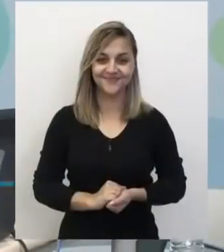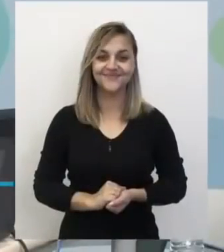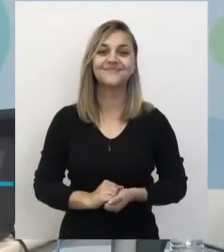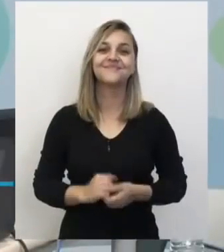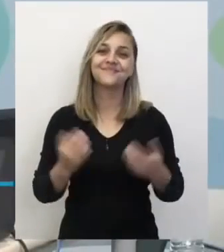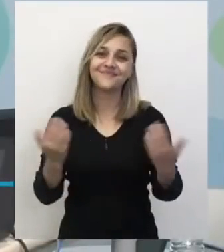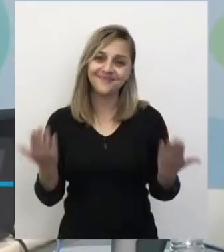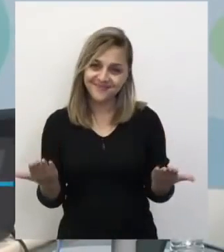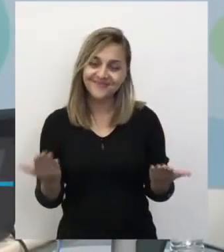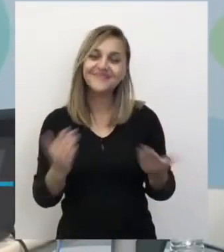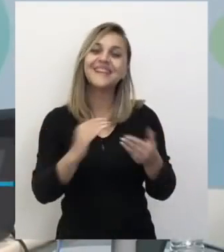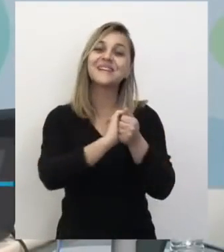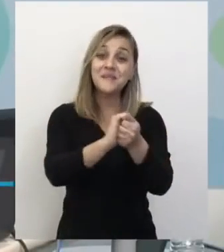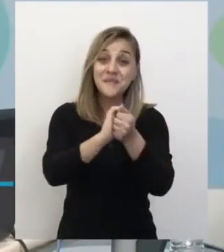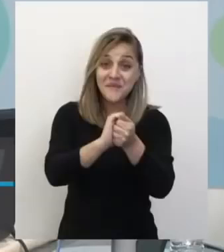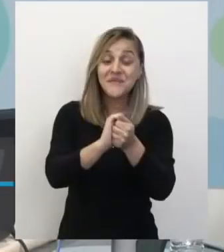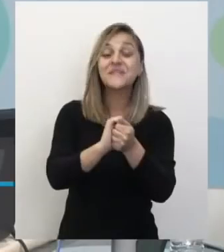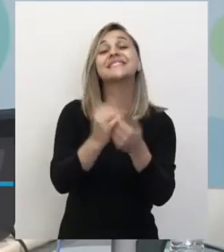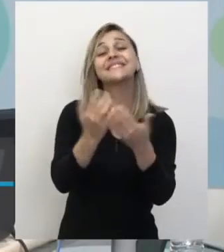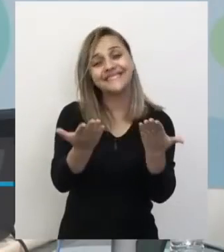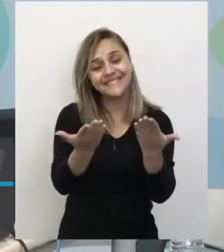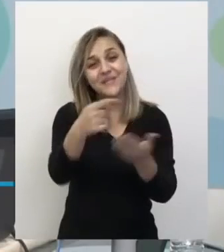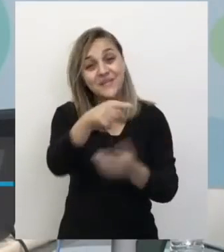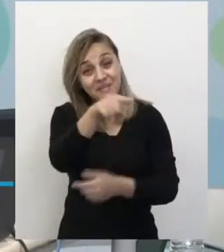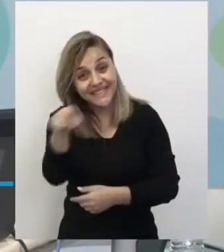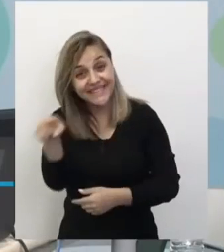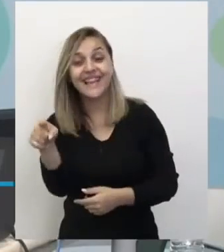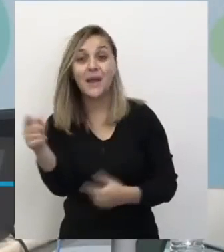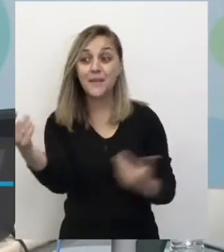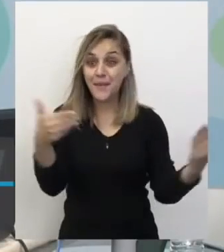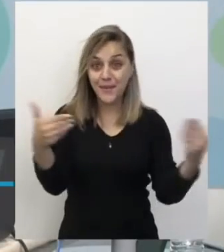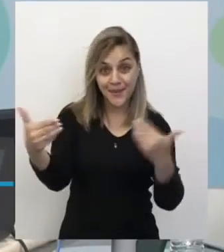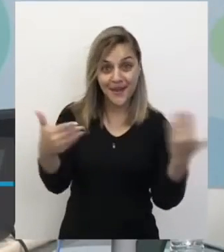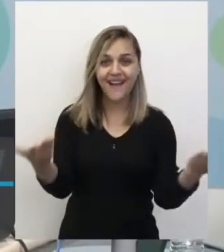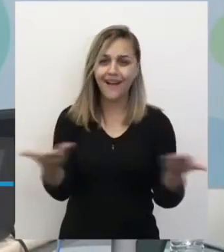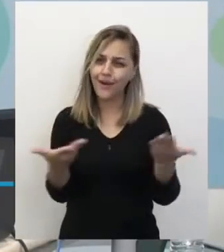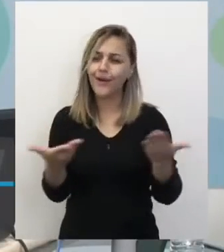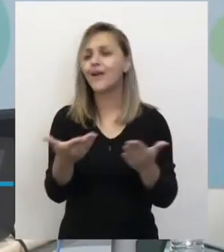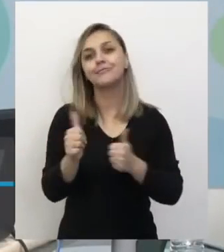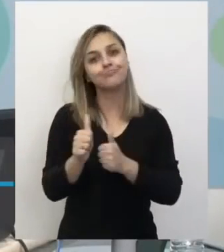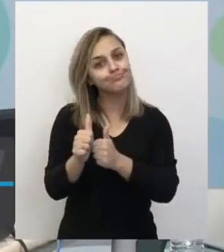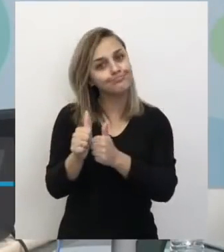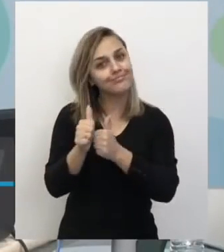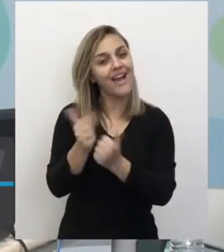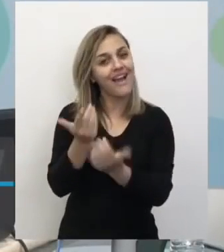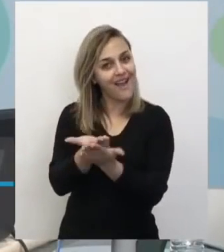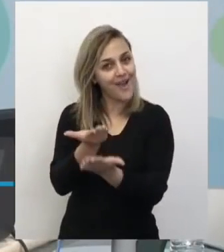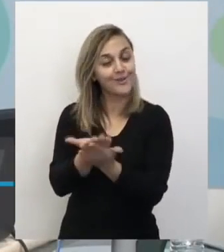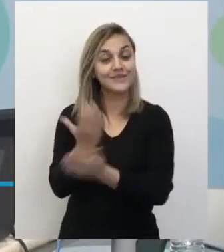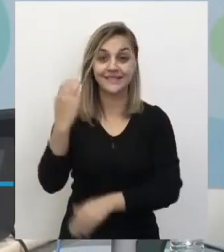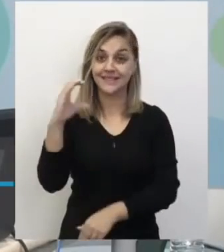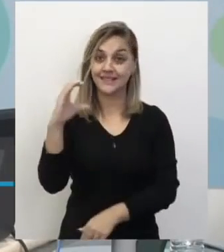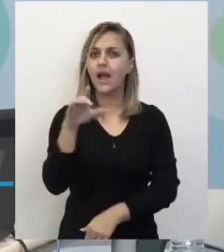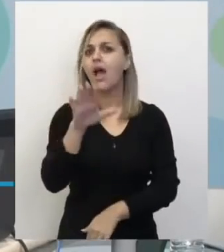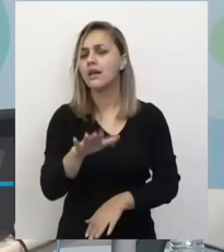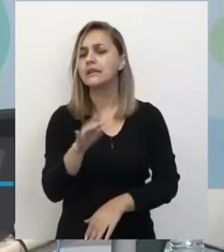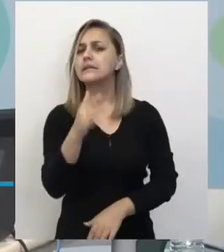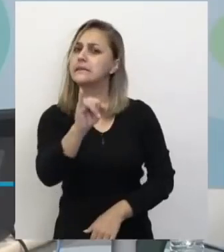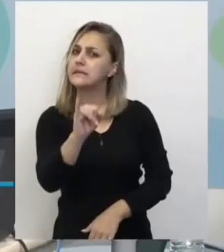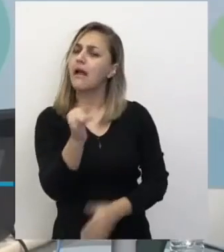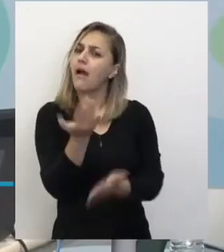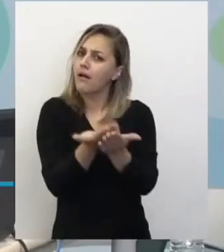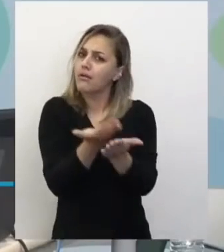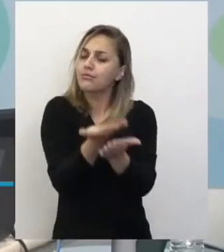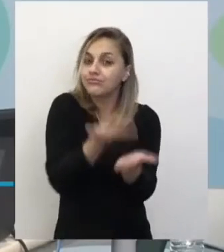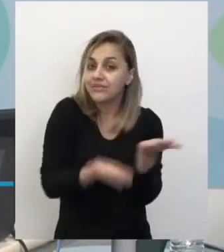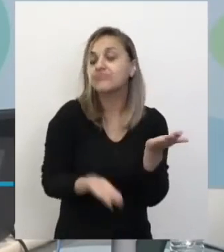Quero cumprimentar aí quem está chegando agora, está acompanhando a aula de ciências aí, quem já está na participação e perdeu alguma aula, não esqueça, a gente tem as